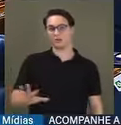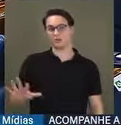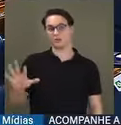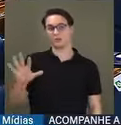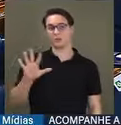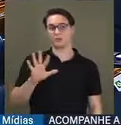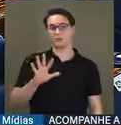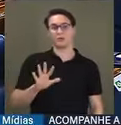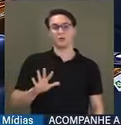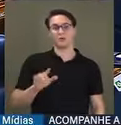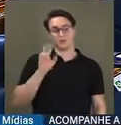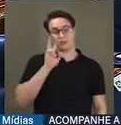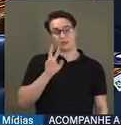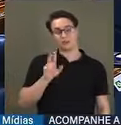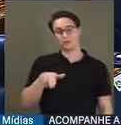Eu nunca vi isso.